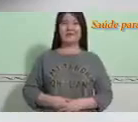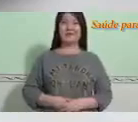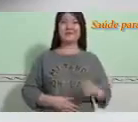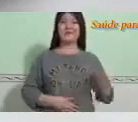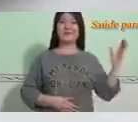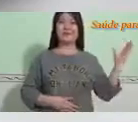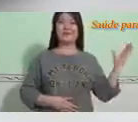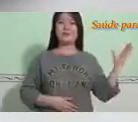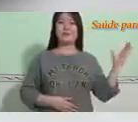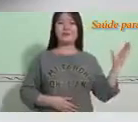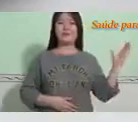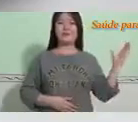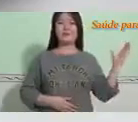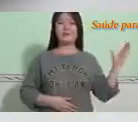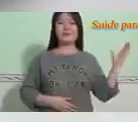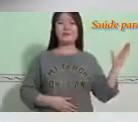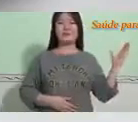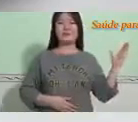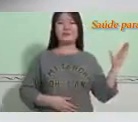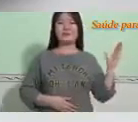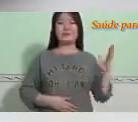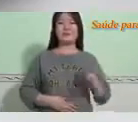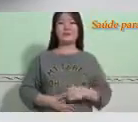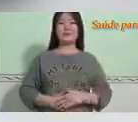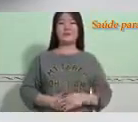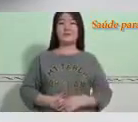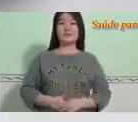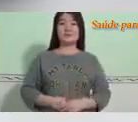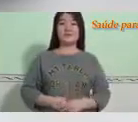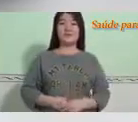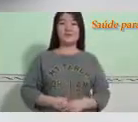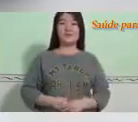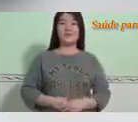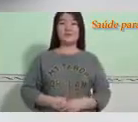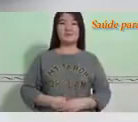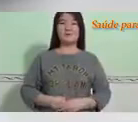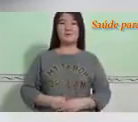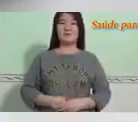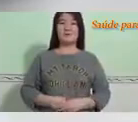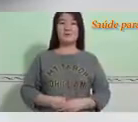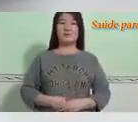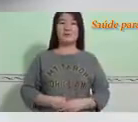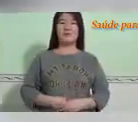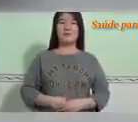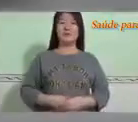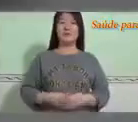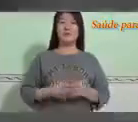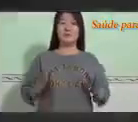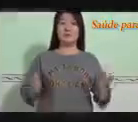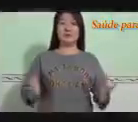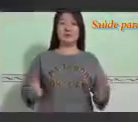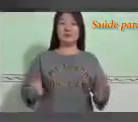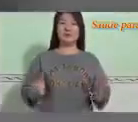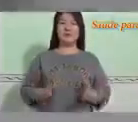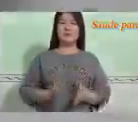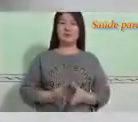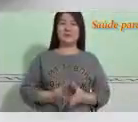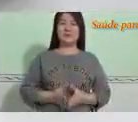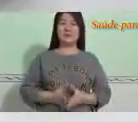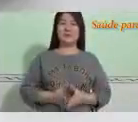e tem o rss e acento agudo velha e s s s t u c o